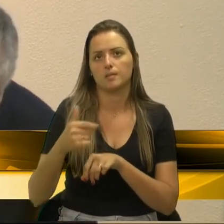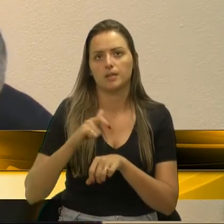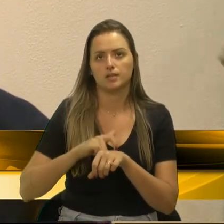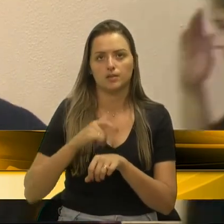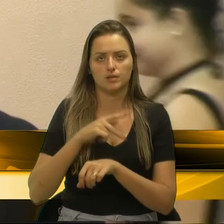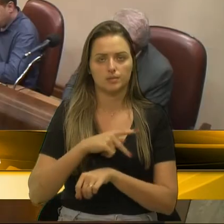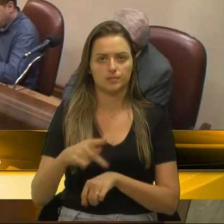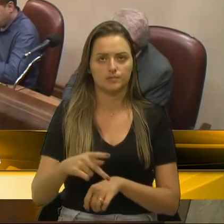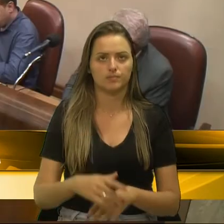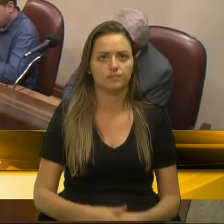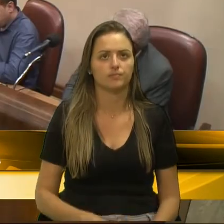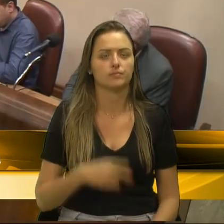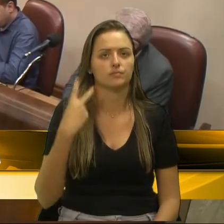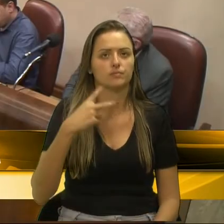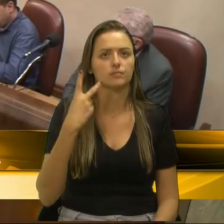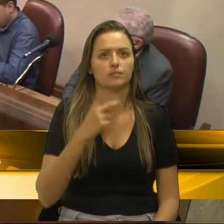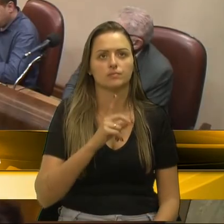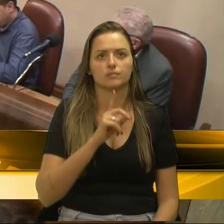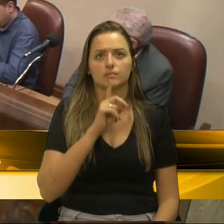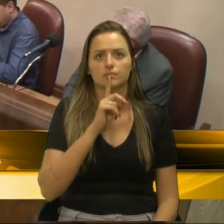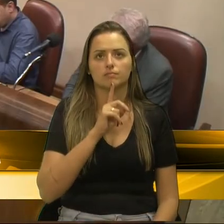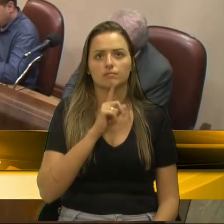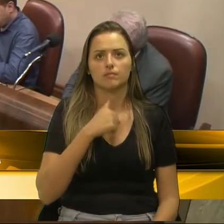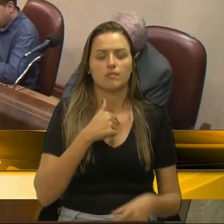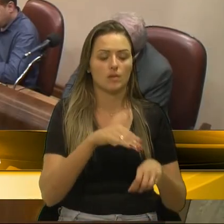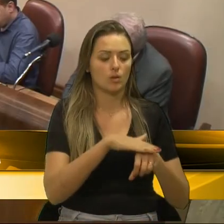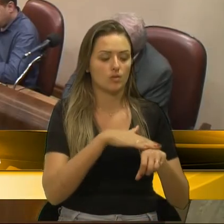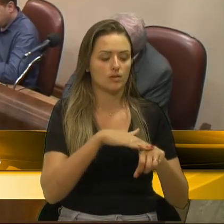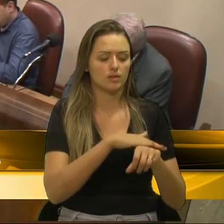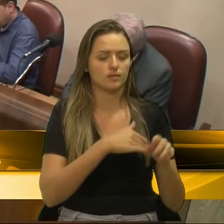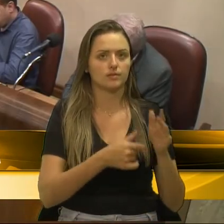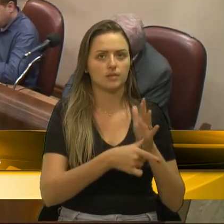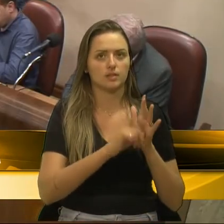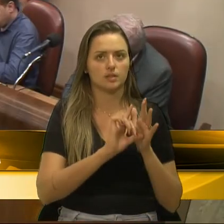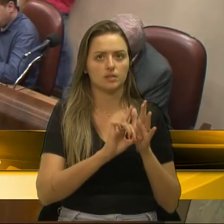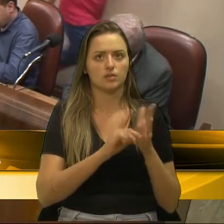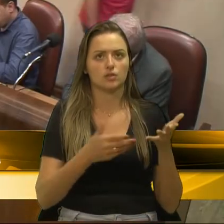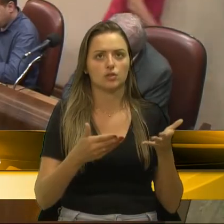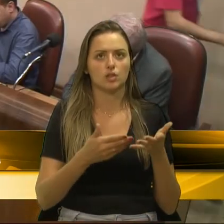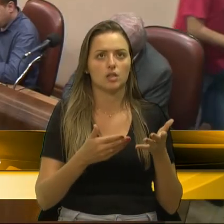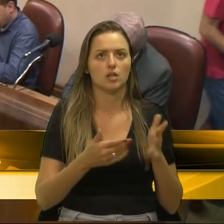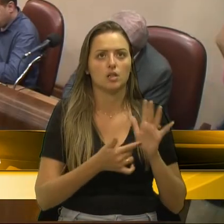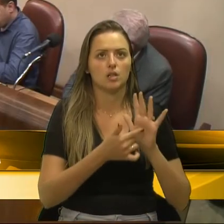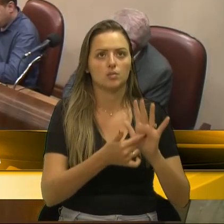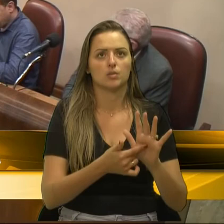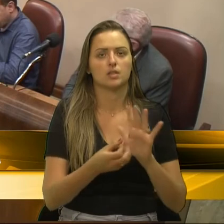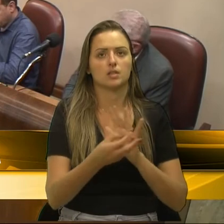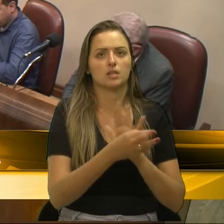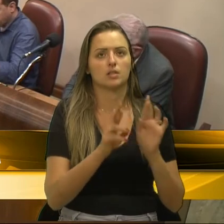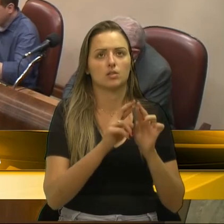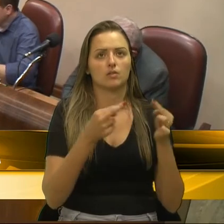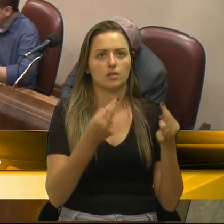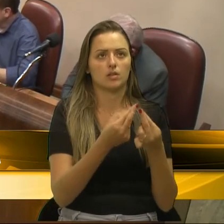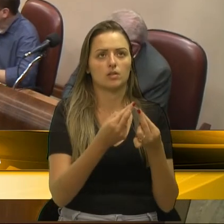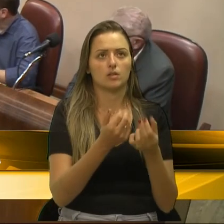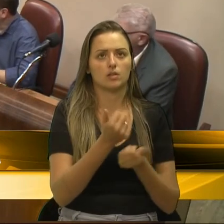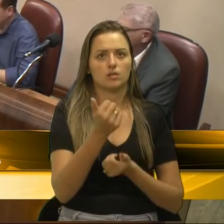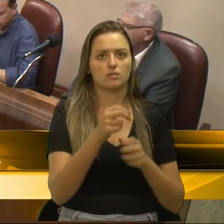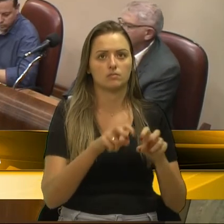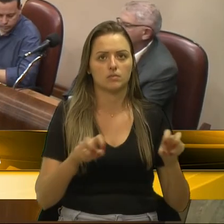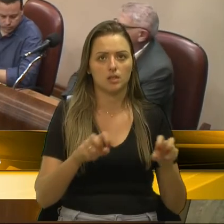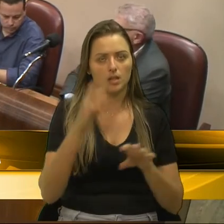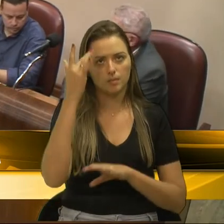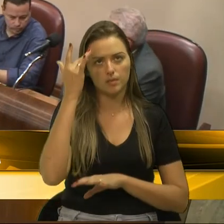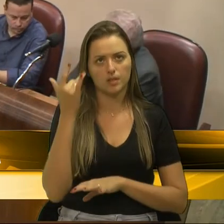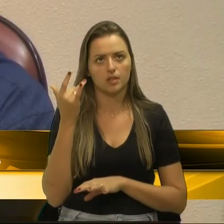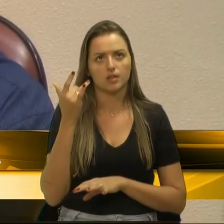presidente. Vereador Menegúcia, conversávamos anteriormente, vamos levar já para a próxima reunião da mesa diretora, provavelmente amanhã,